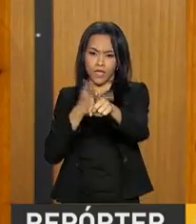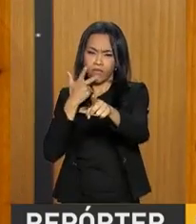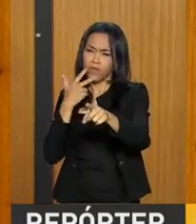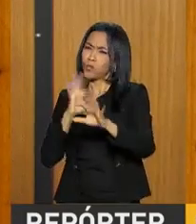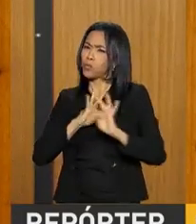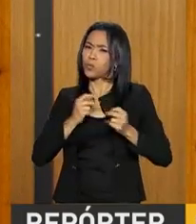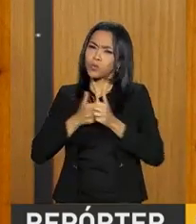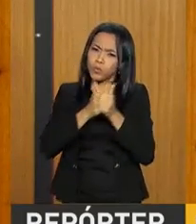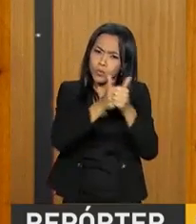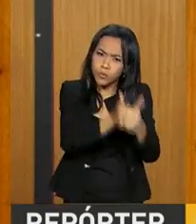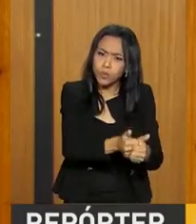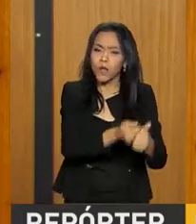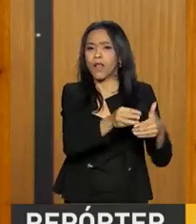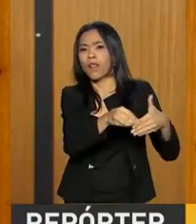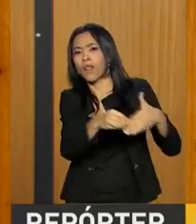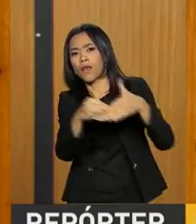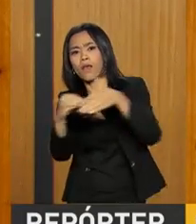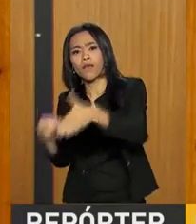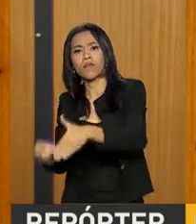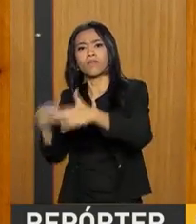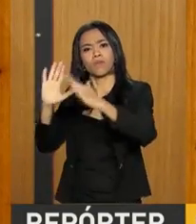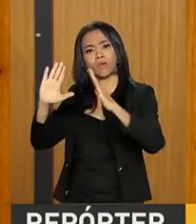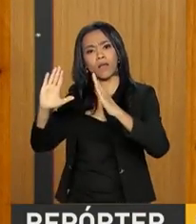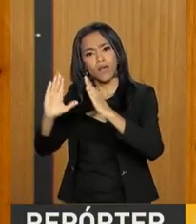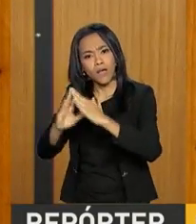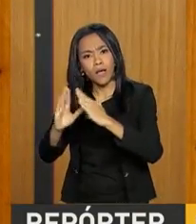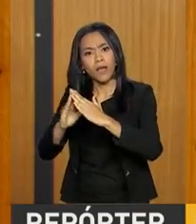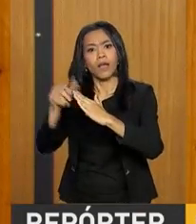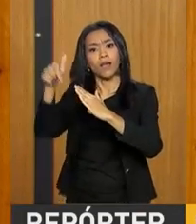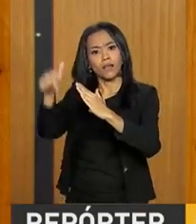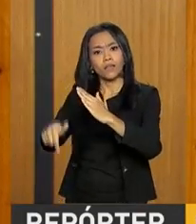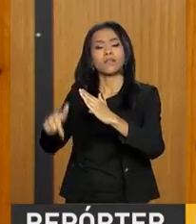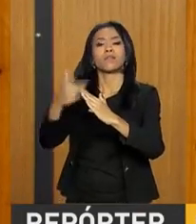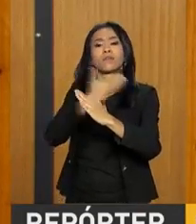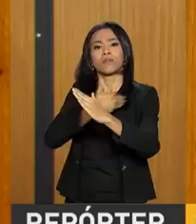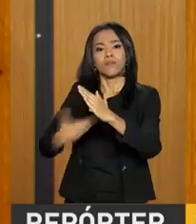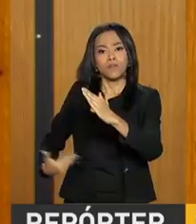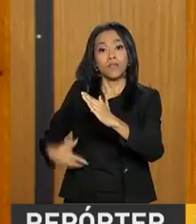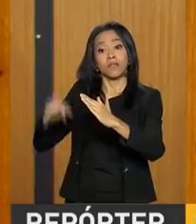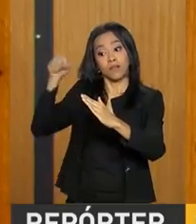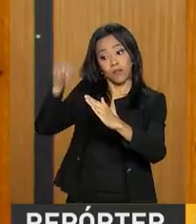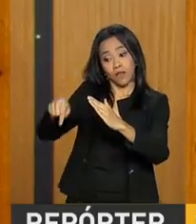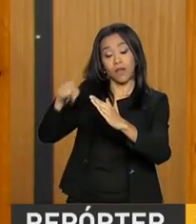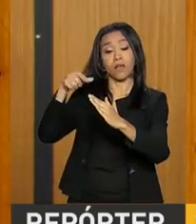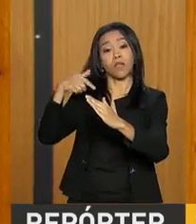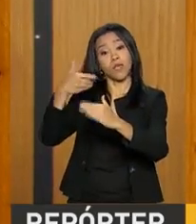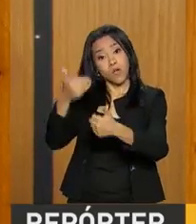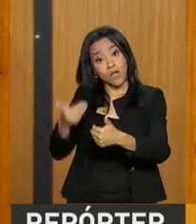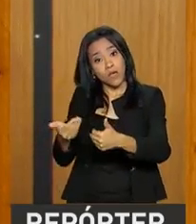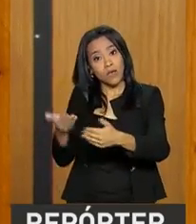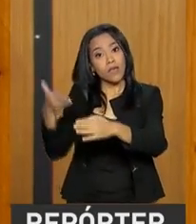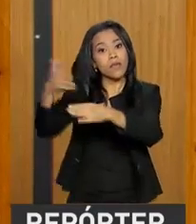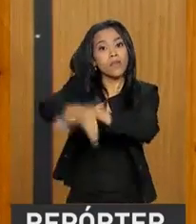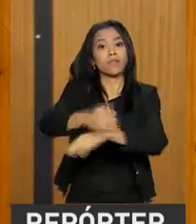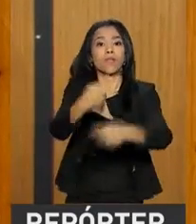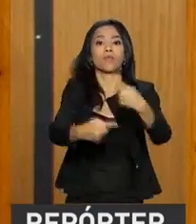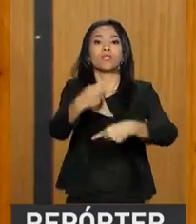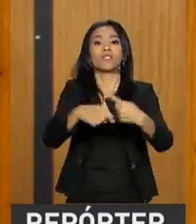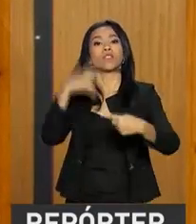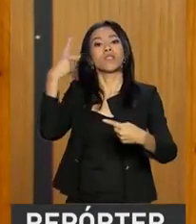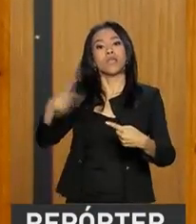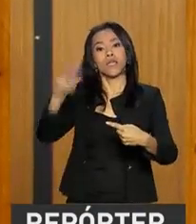o abrigo de destino. Chegando no abrigo do destino é que também eles começam a entrar nessa política que aí é